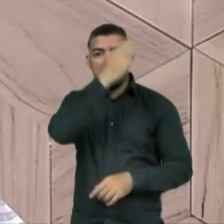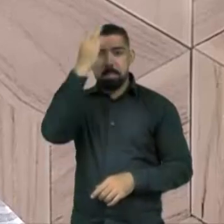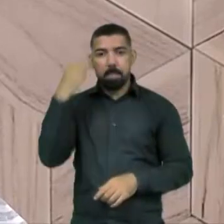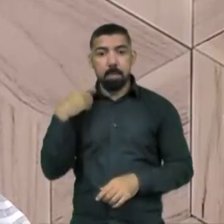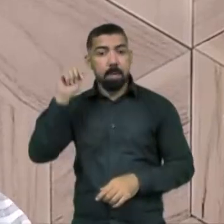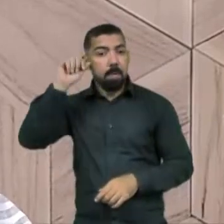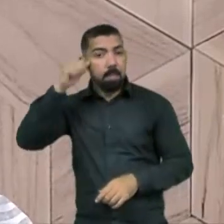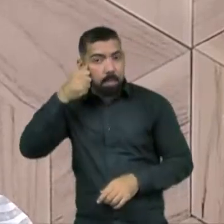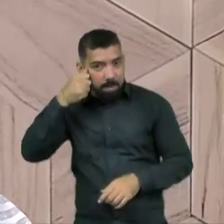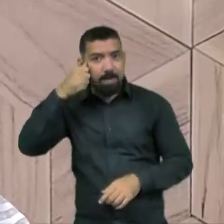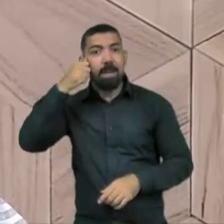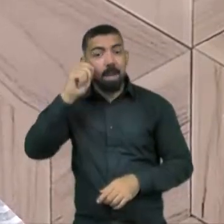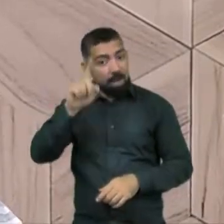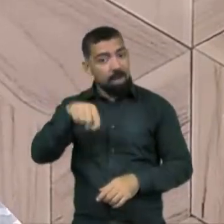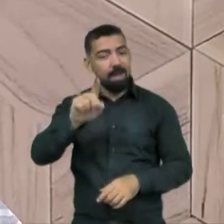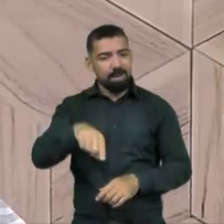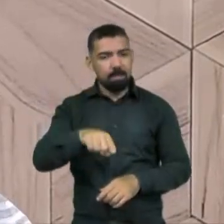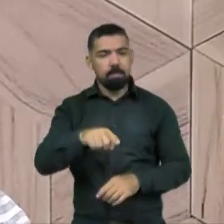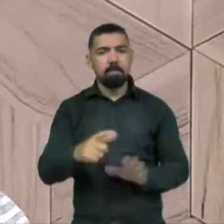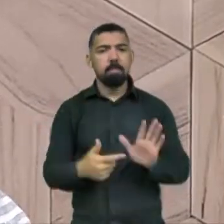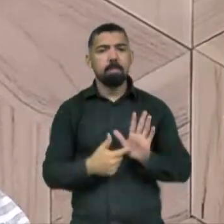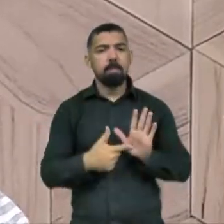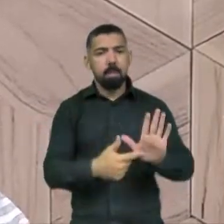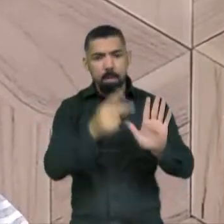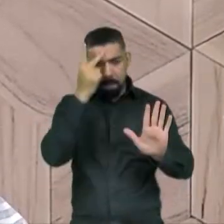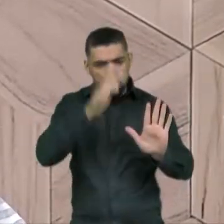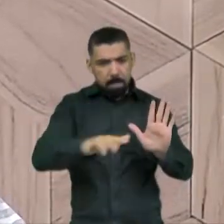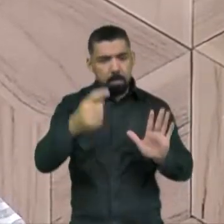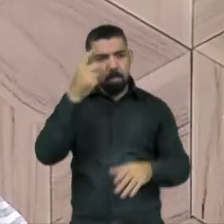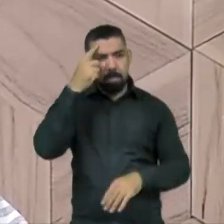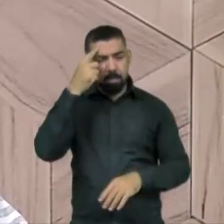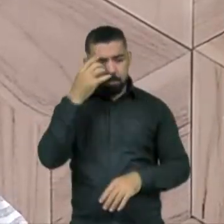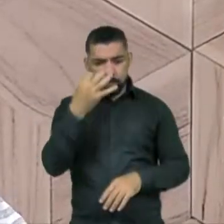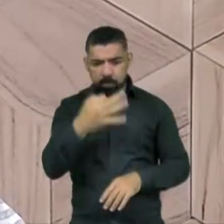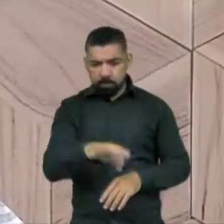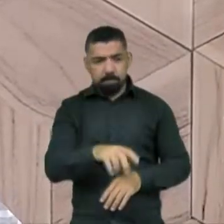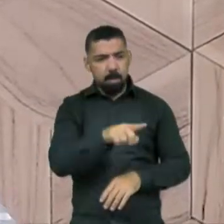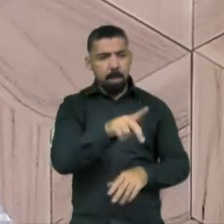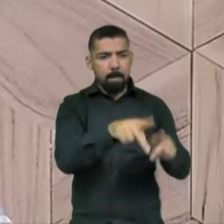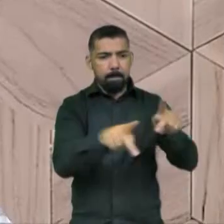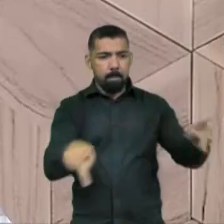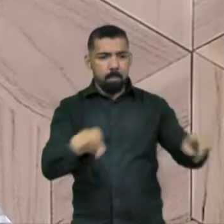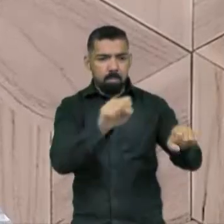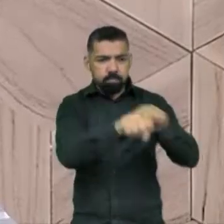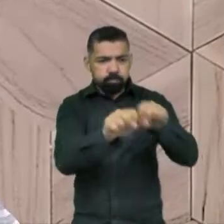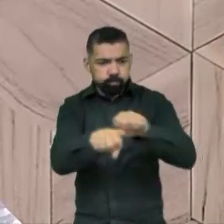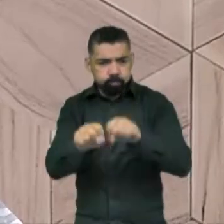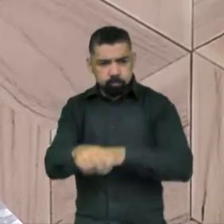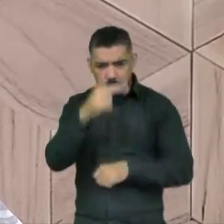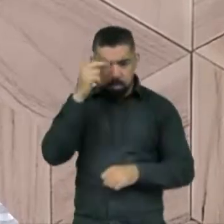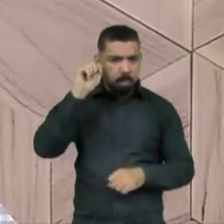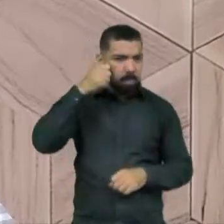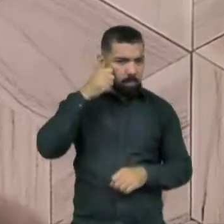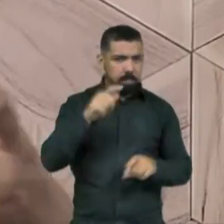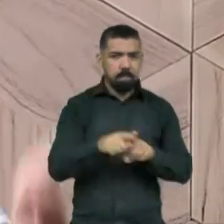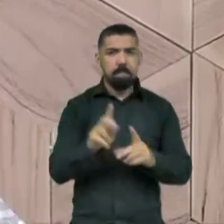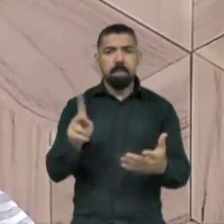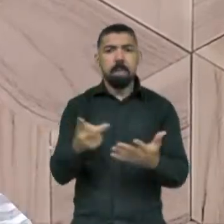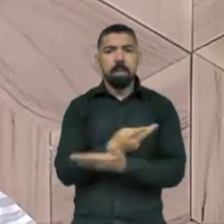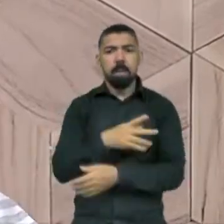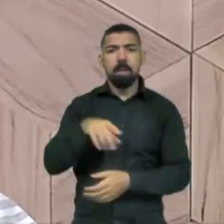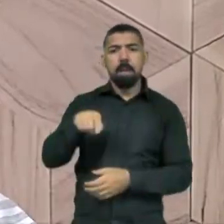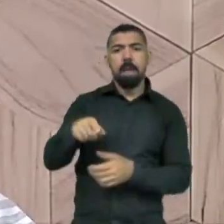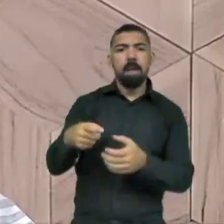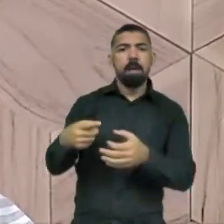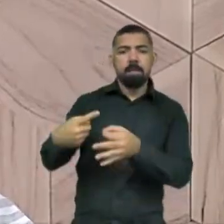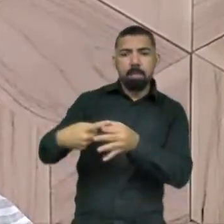população a refletir sobre o genocídio que é instaurado sobre essa população, sobre o que acontece nos becos, favelas e